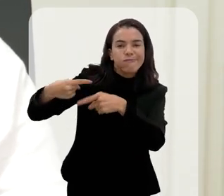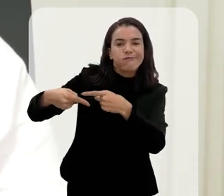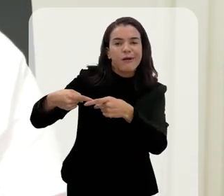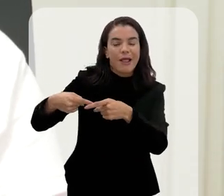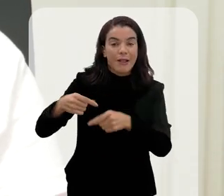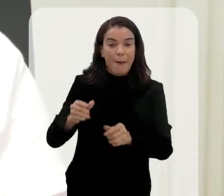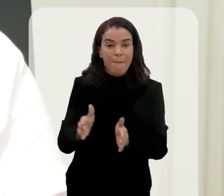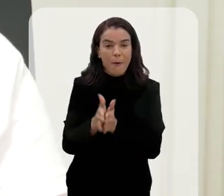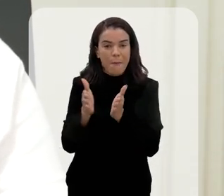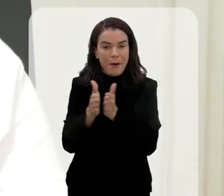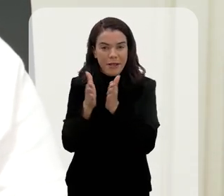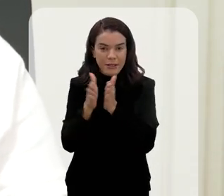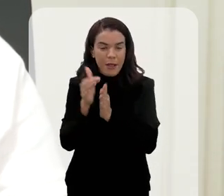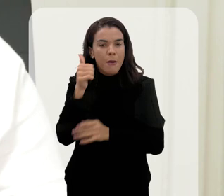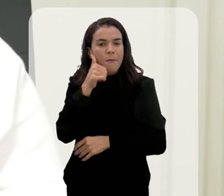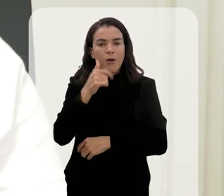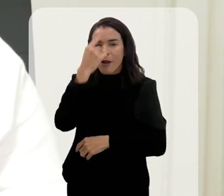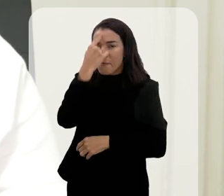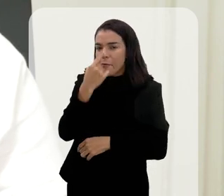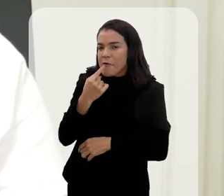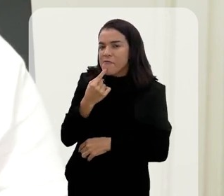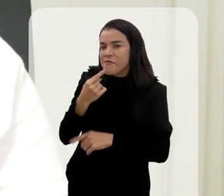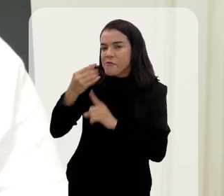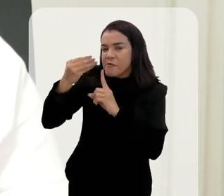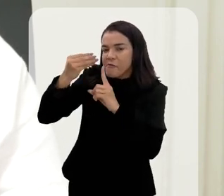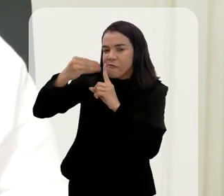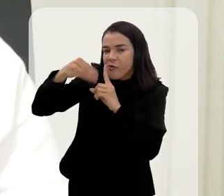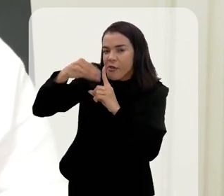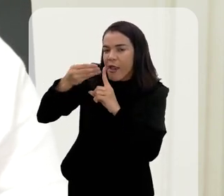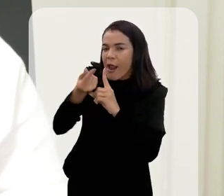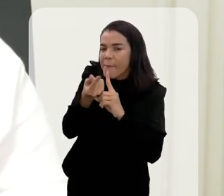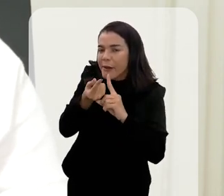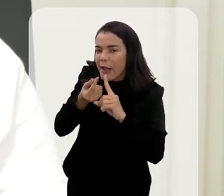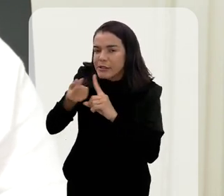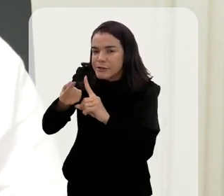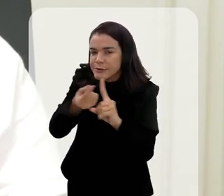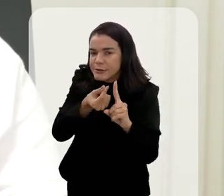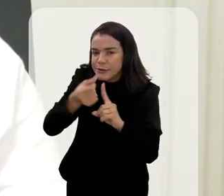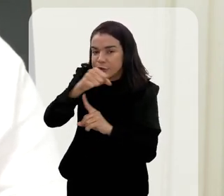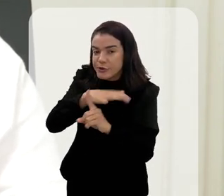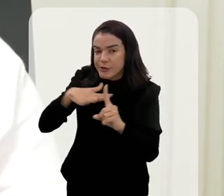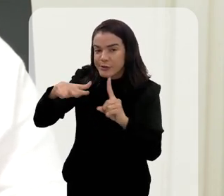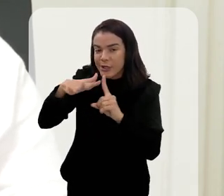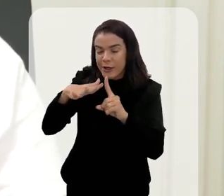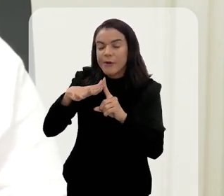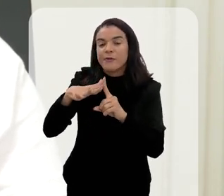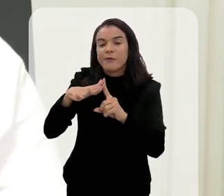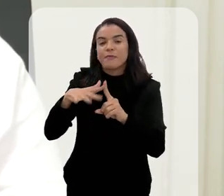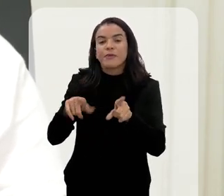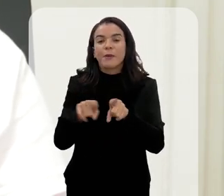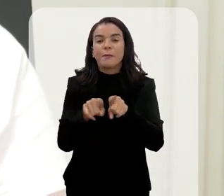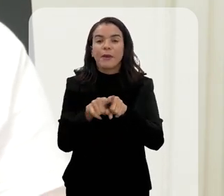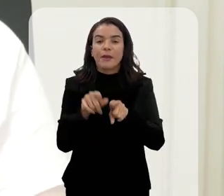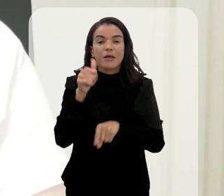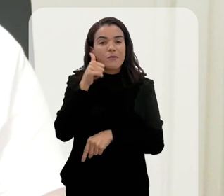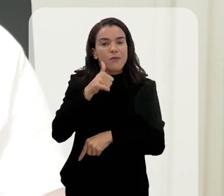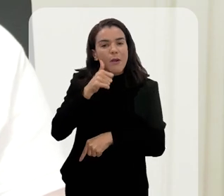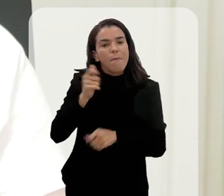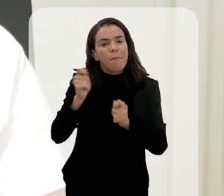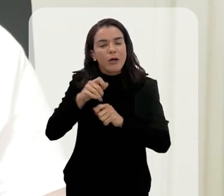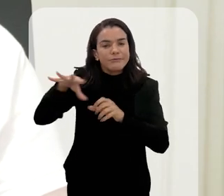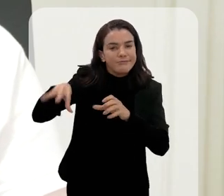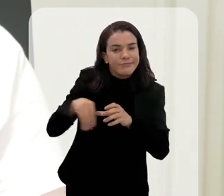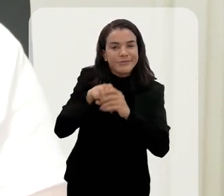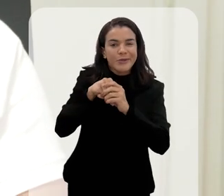pobreza, porque a gente trabalha com mulheres com perfil de vulnerabilidade intensa. Então, antes de que elas